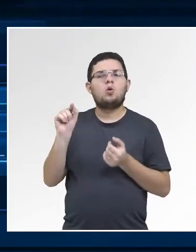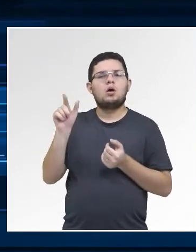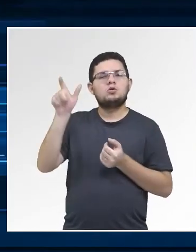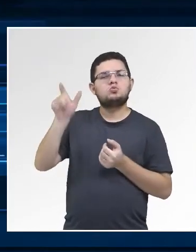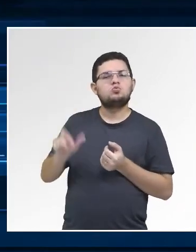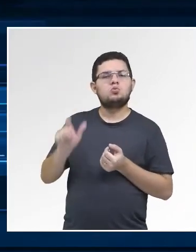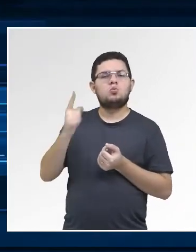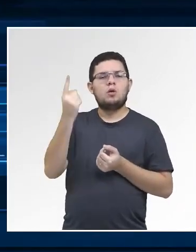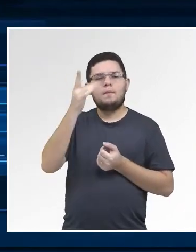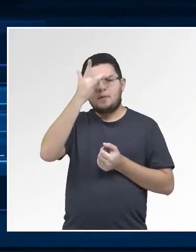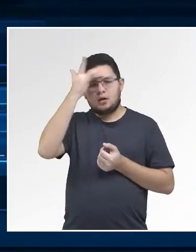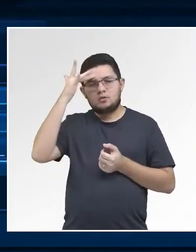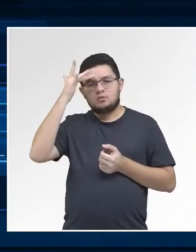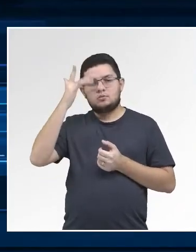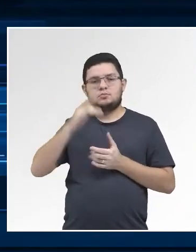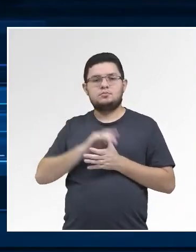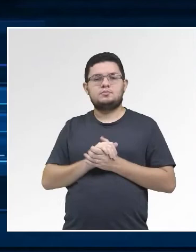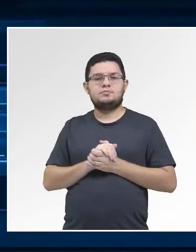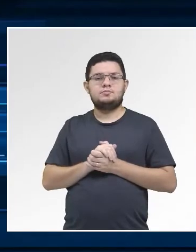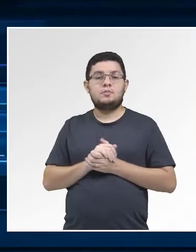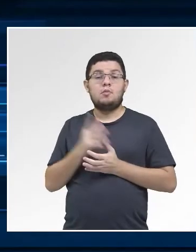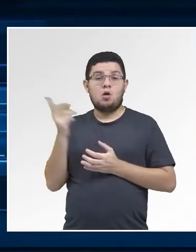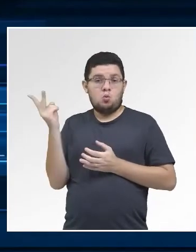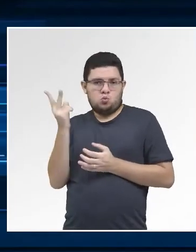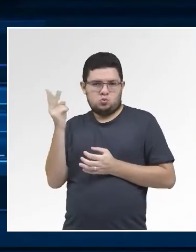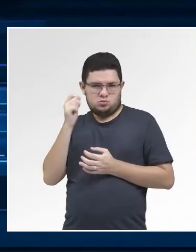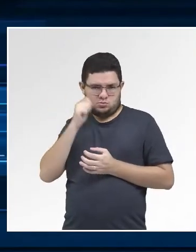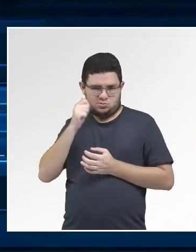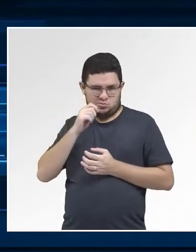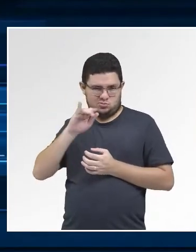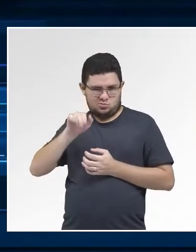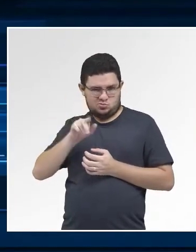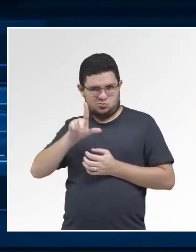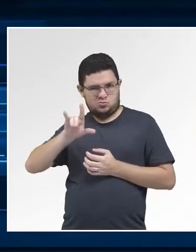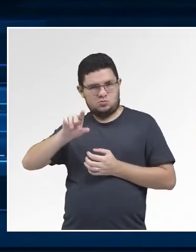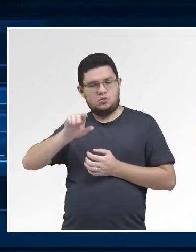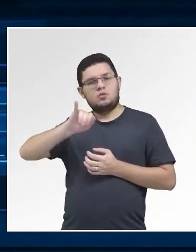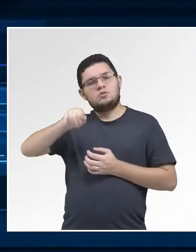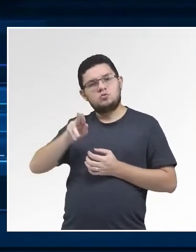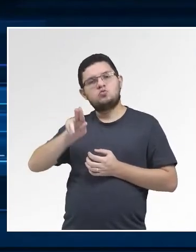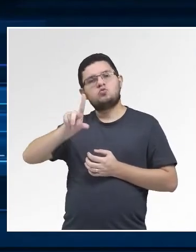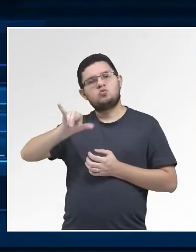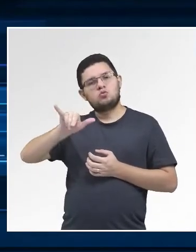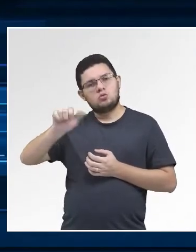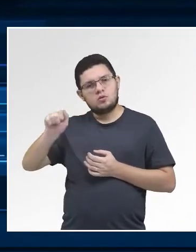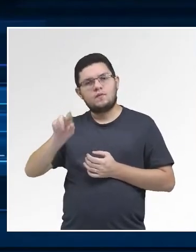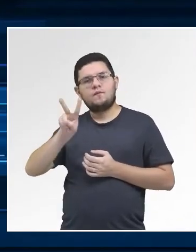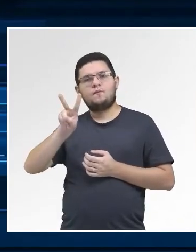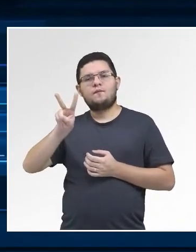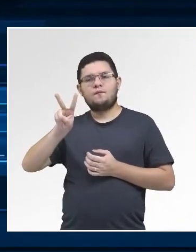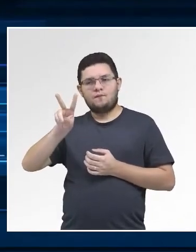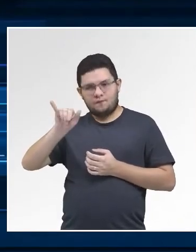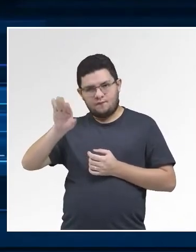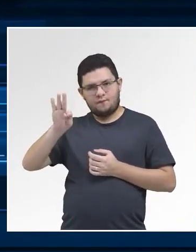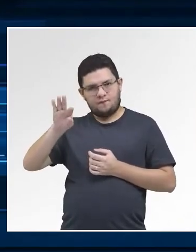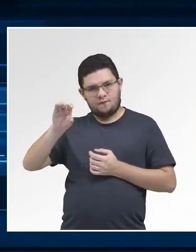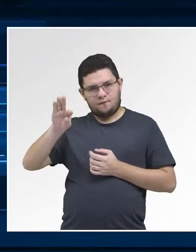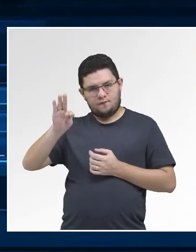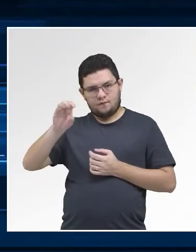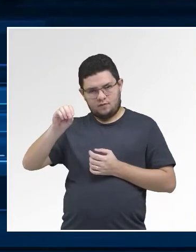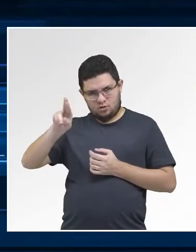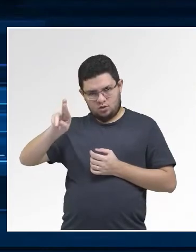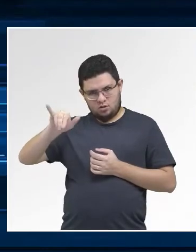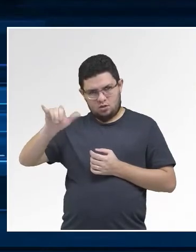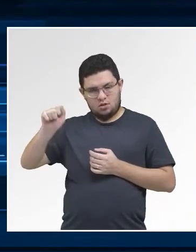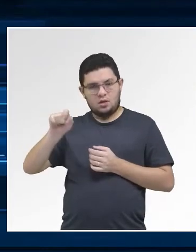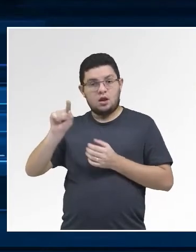ó. Julia and Victoria have gotten apart from Carmen. Elas se distanciaram da Carmen, ok? É importante verificar,